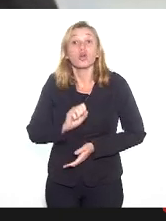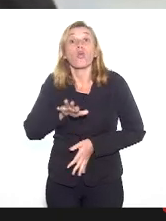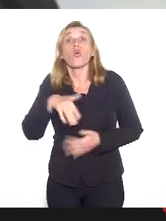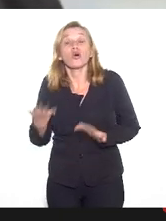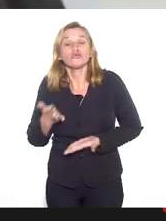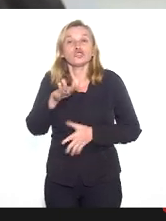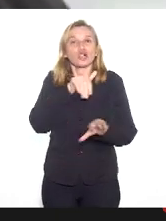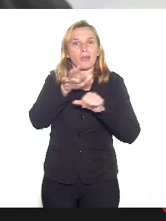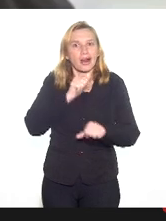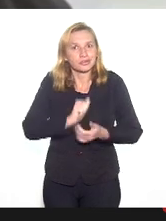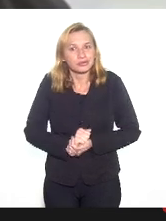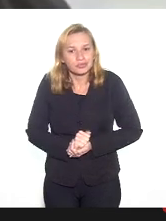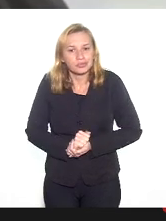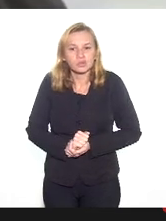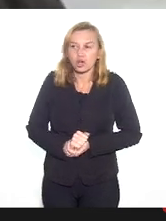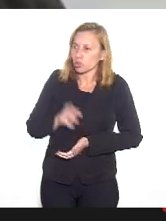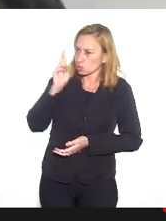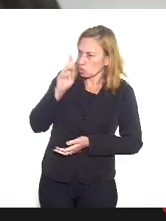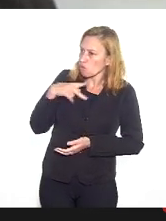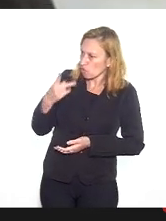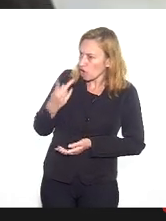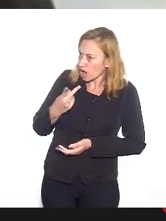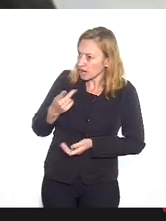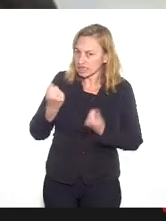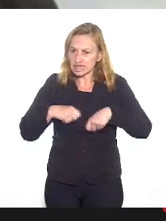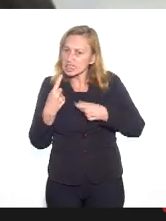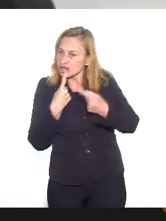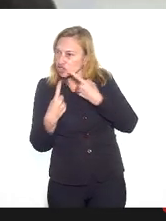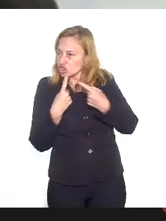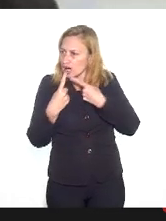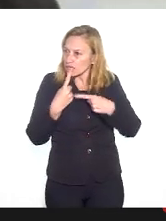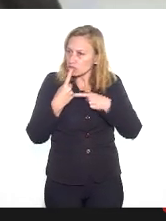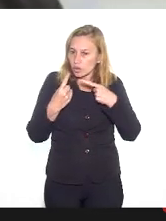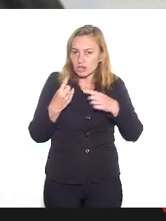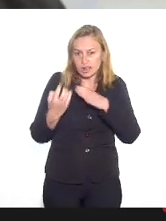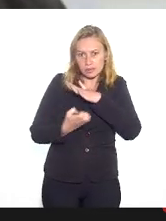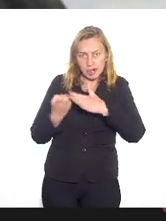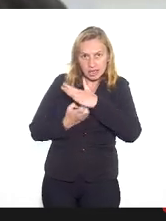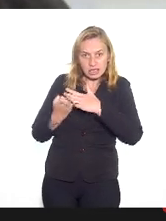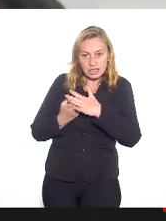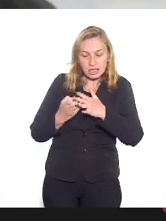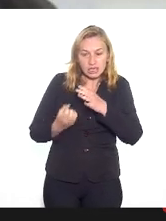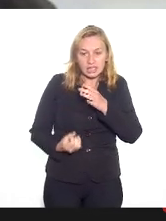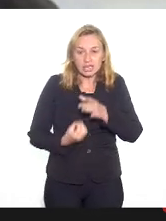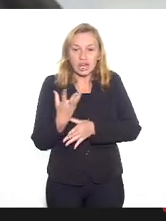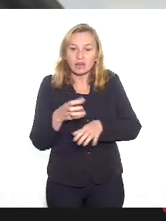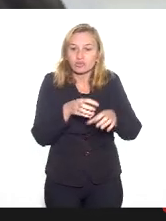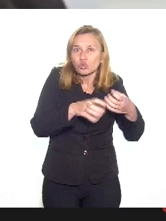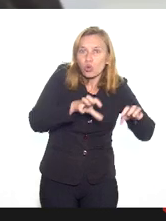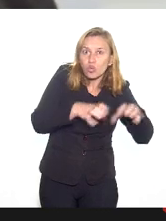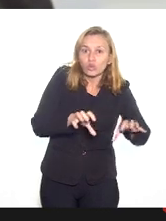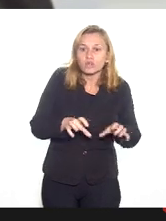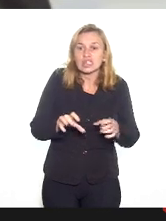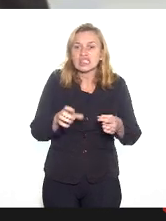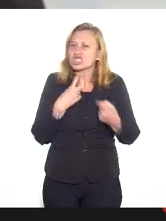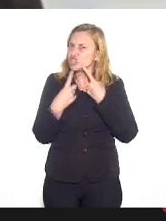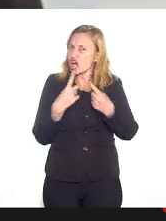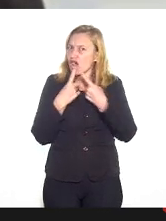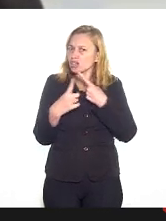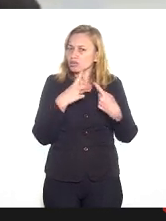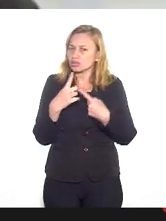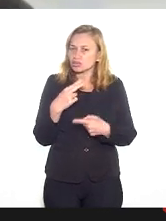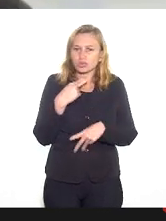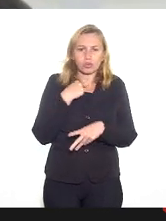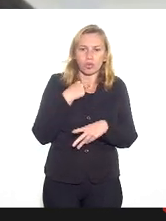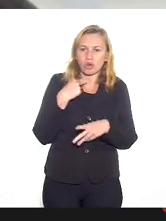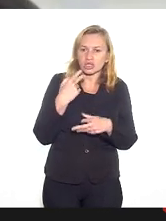chamado. Vossa Excelência diz que é necessário haver o diálogo com as empresas que realizaram os concursos. Esse diálogo não pode se dar de